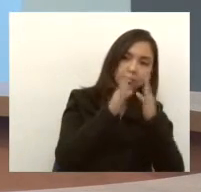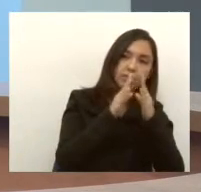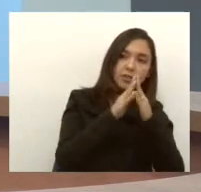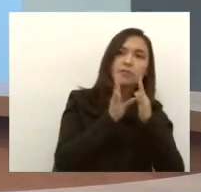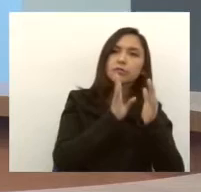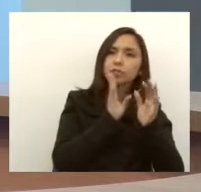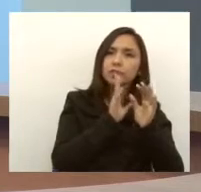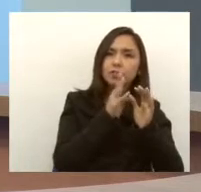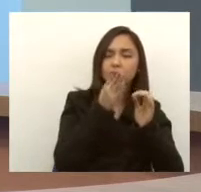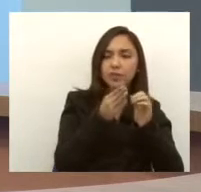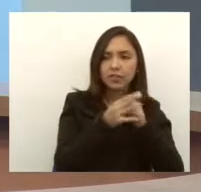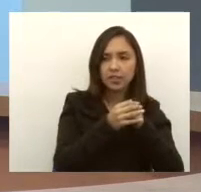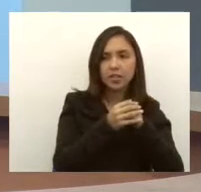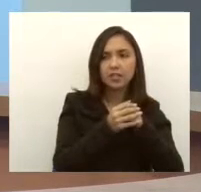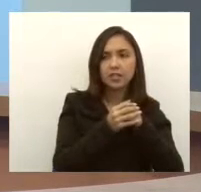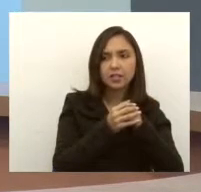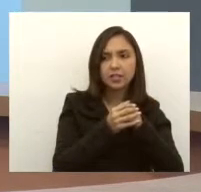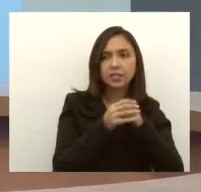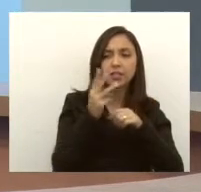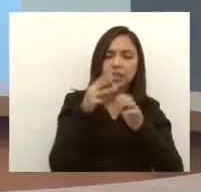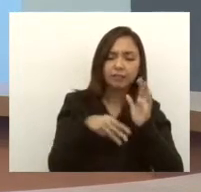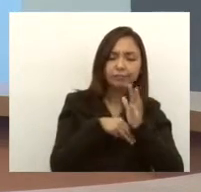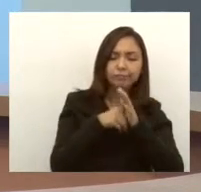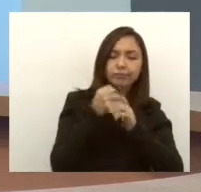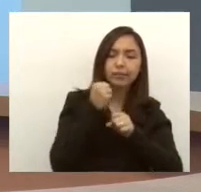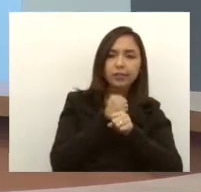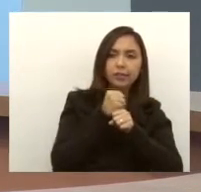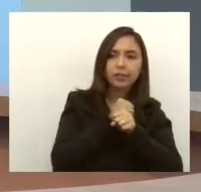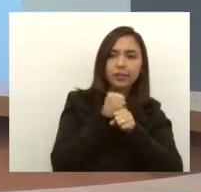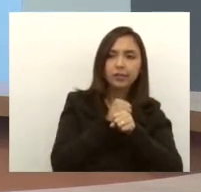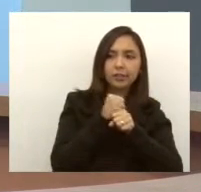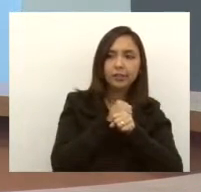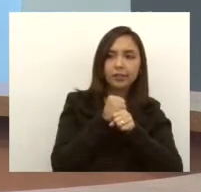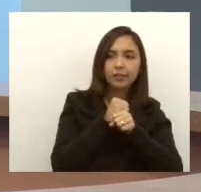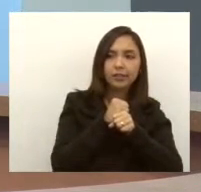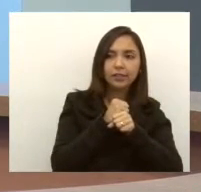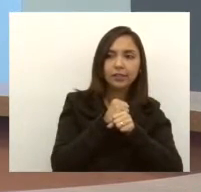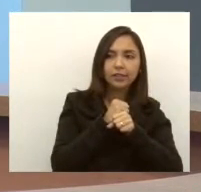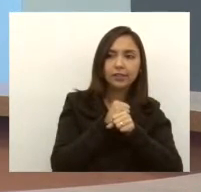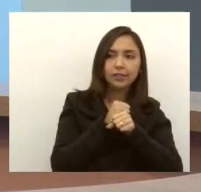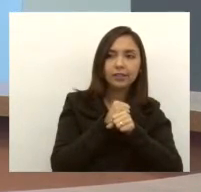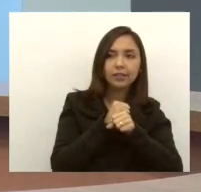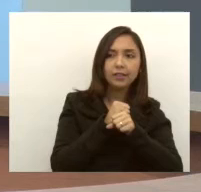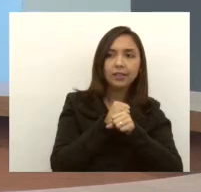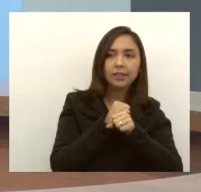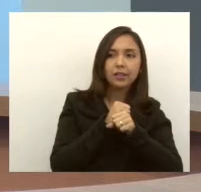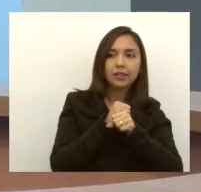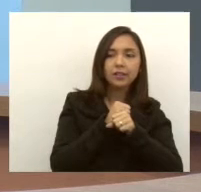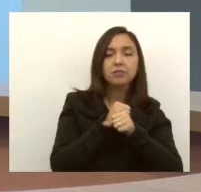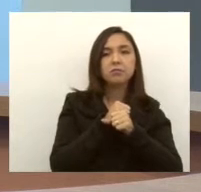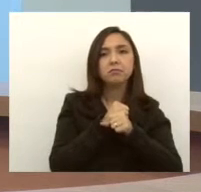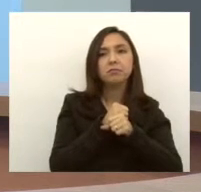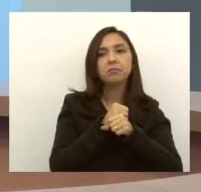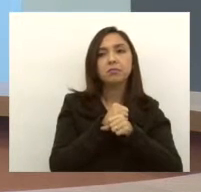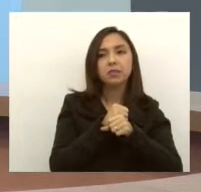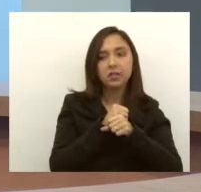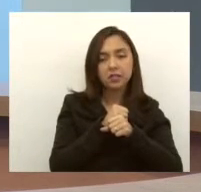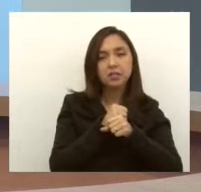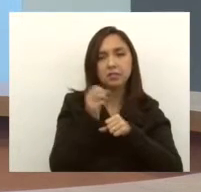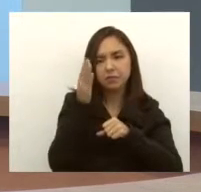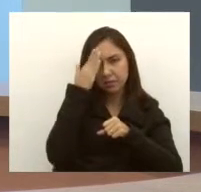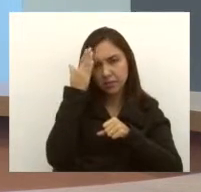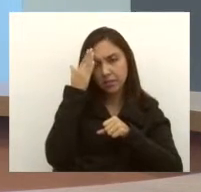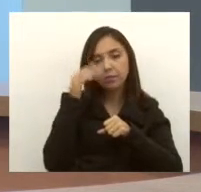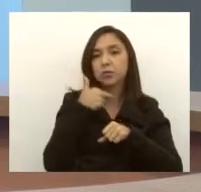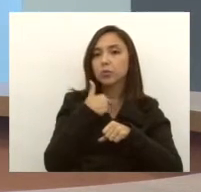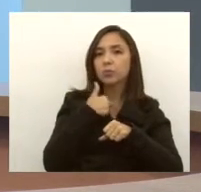do requerimento que é, está aqui há trocentos mandatos, aliás, eu não sei como a taquigrafia vai escrever trocentos, né? Tenho certeza que sabe que